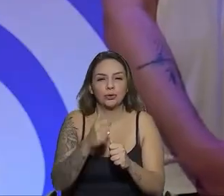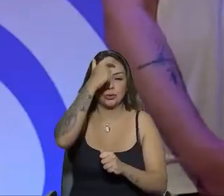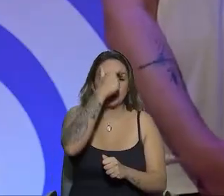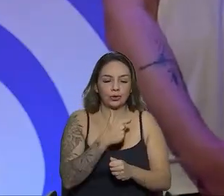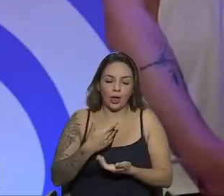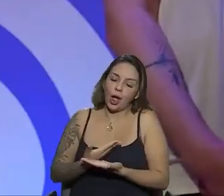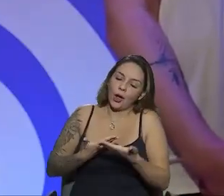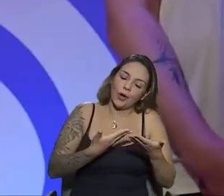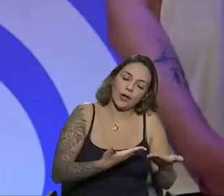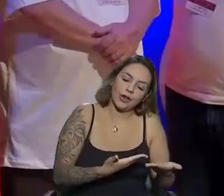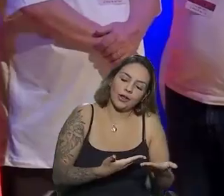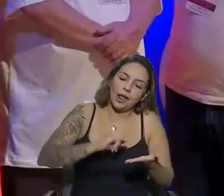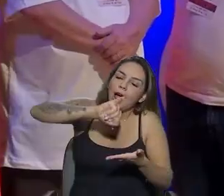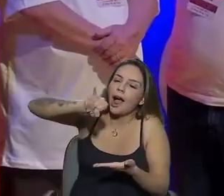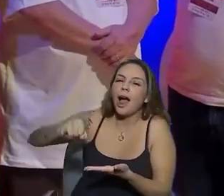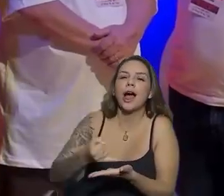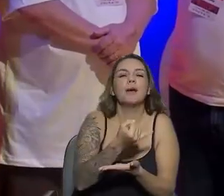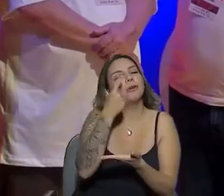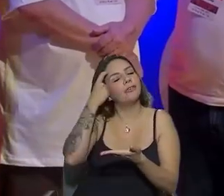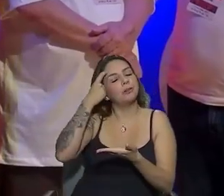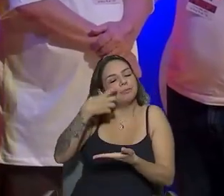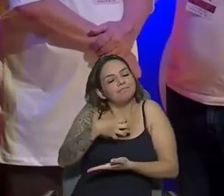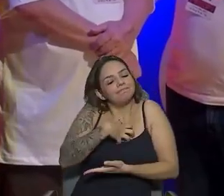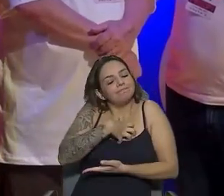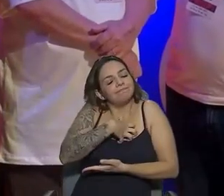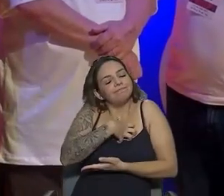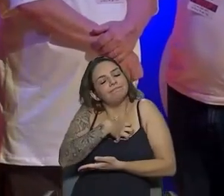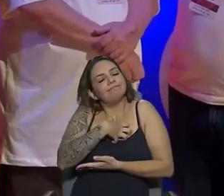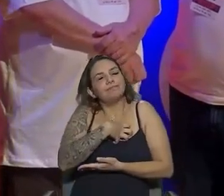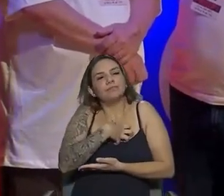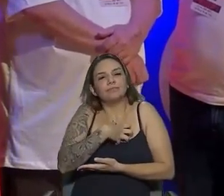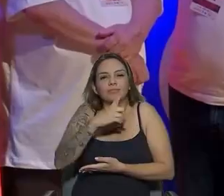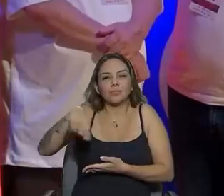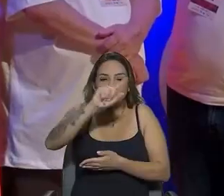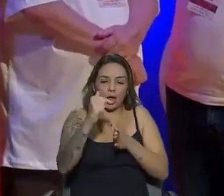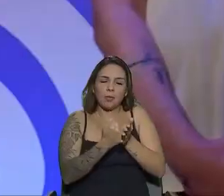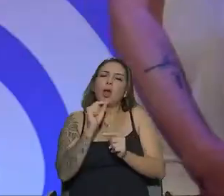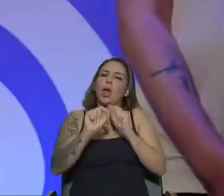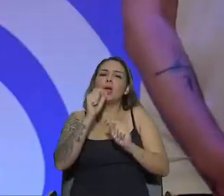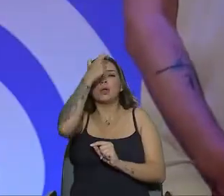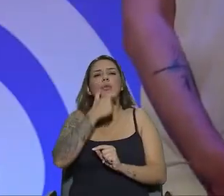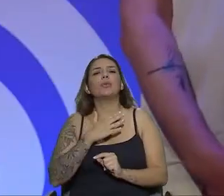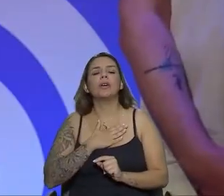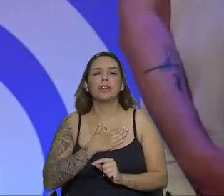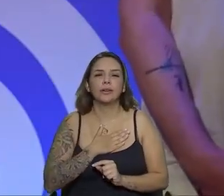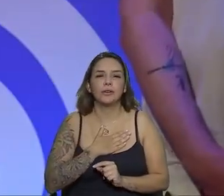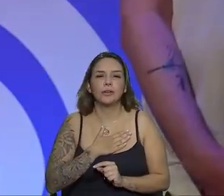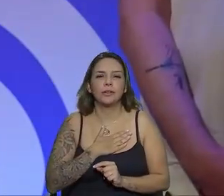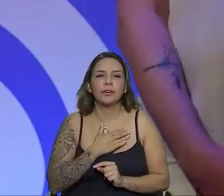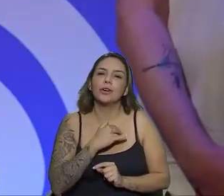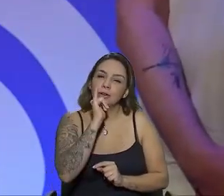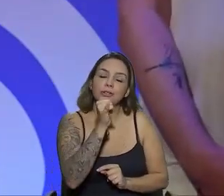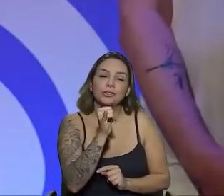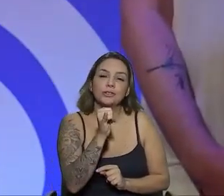um convite à aventura de pensar e sentir. A esse ponto você se pergunta, quem sou eu? Eu